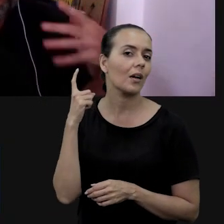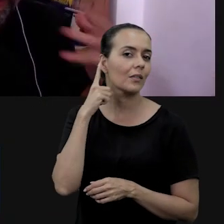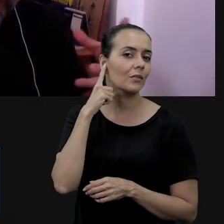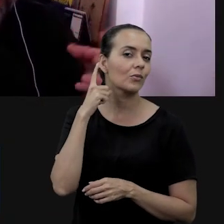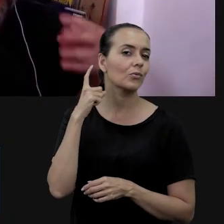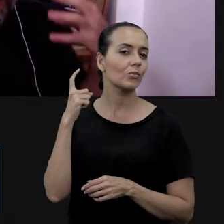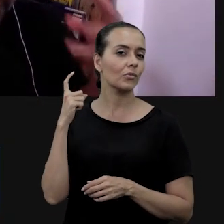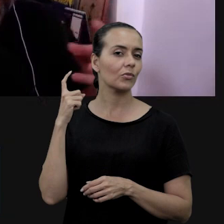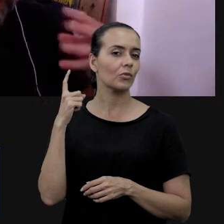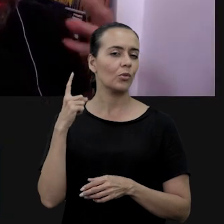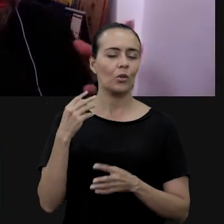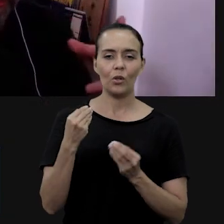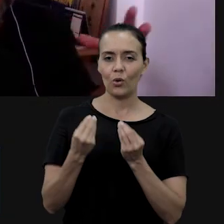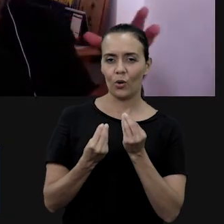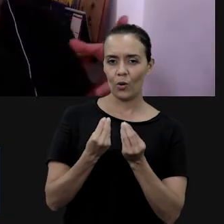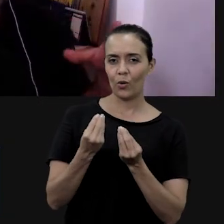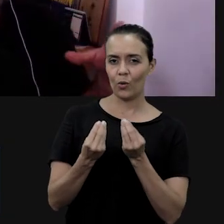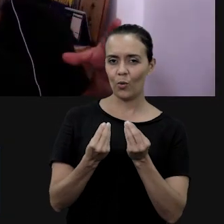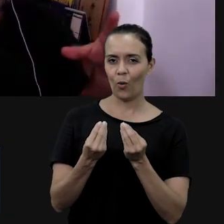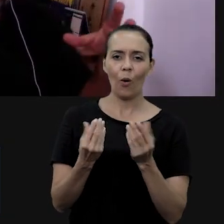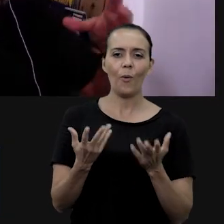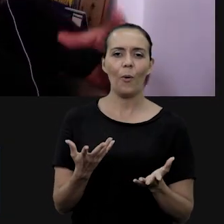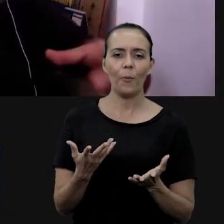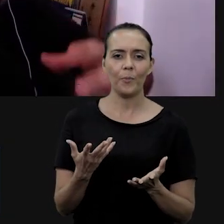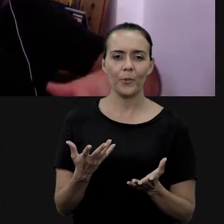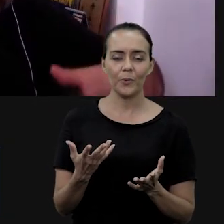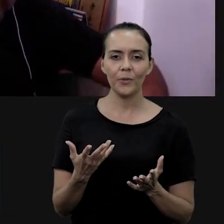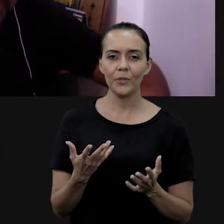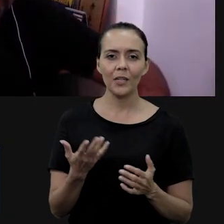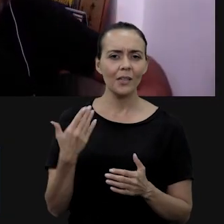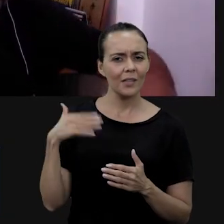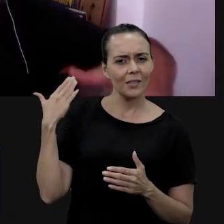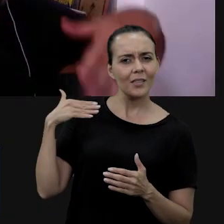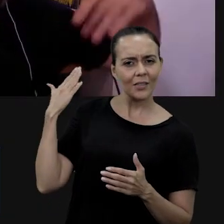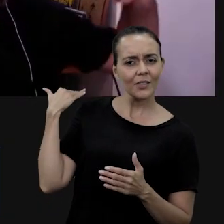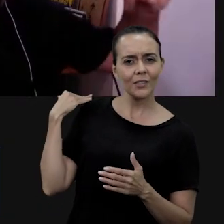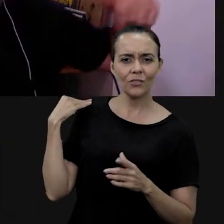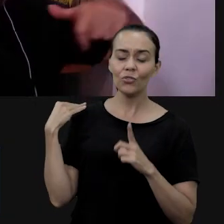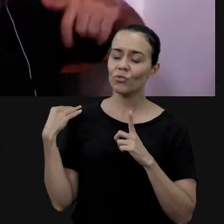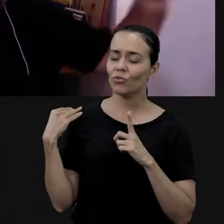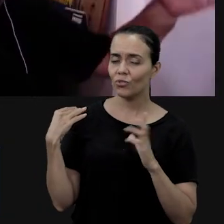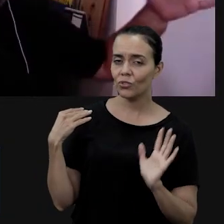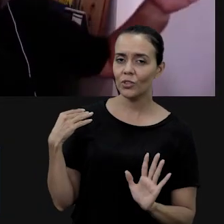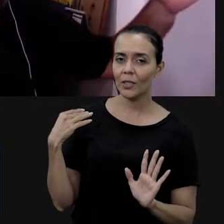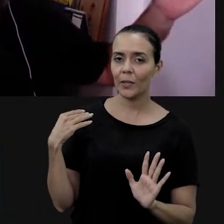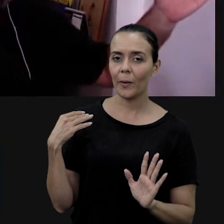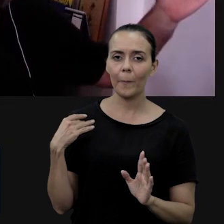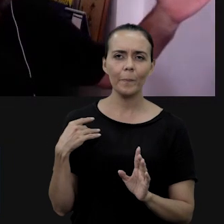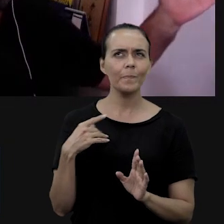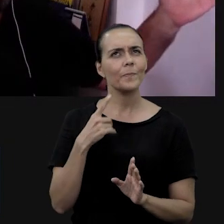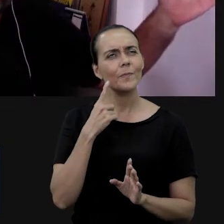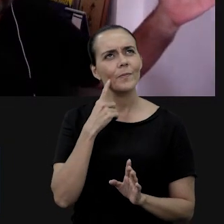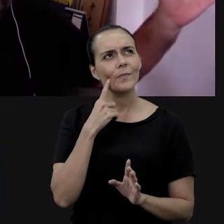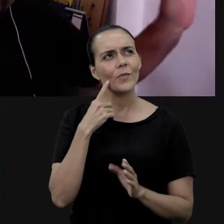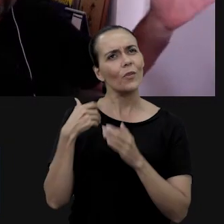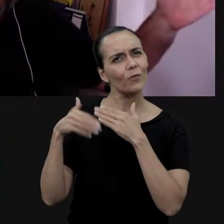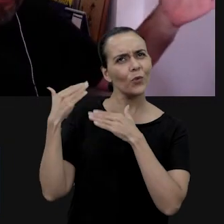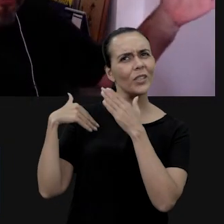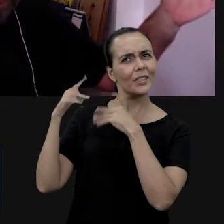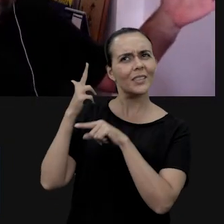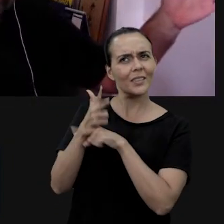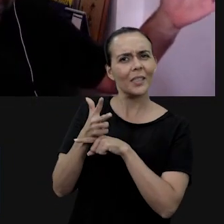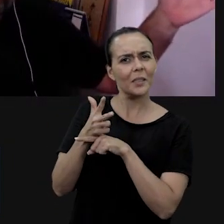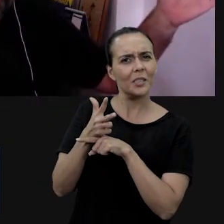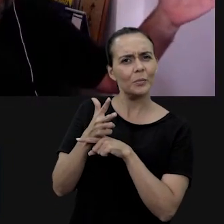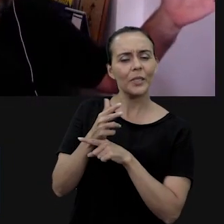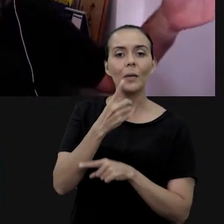a gravação, o registro sonoro em meio rígido, já existia antes, talvez, ou foi